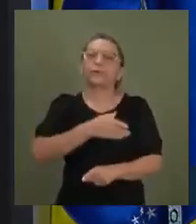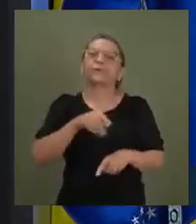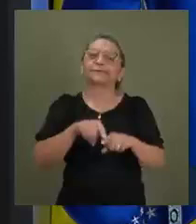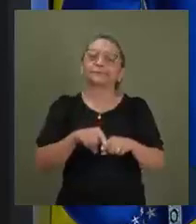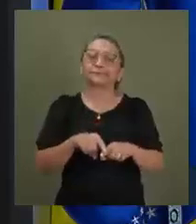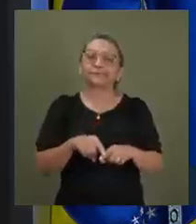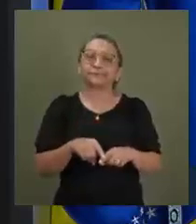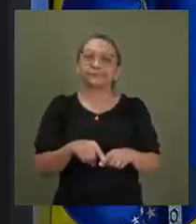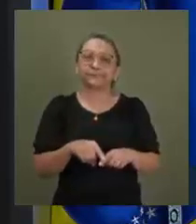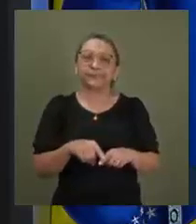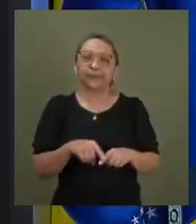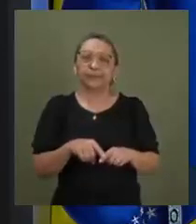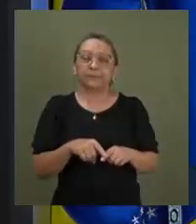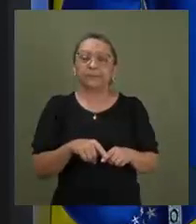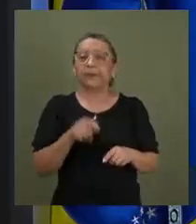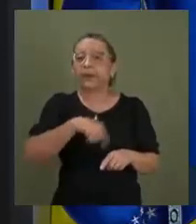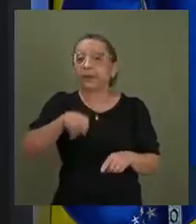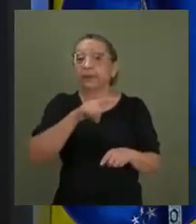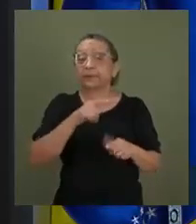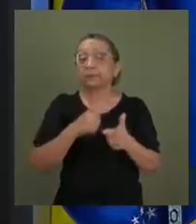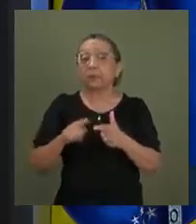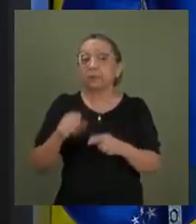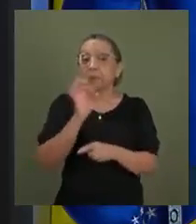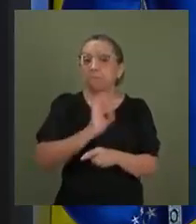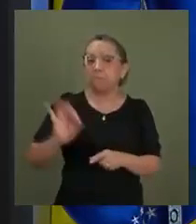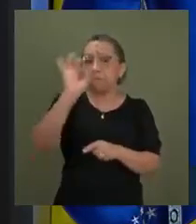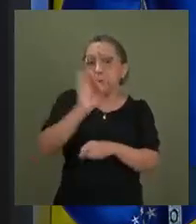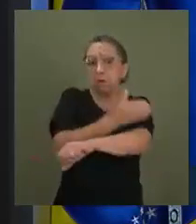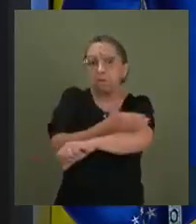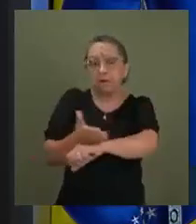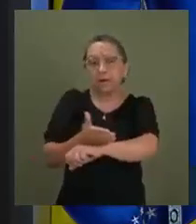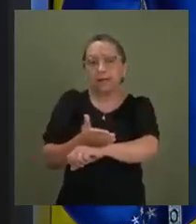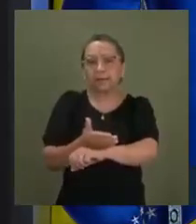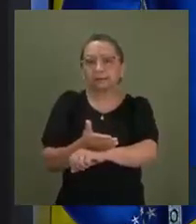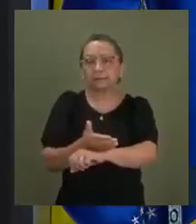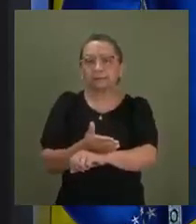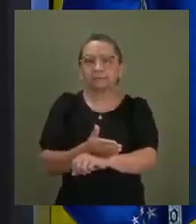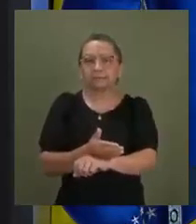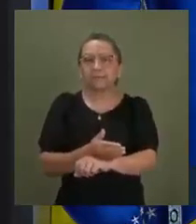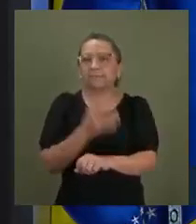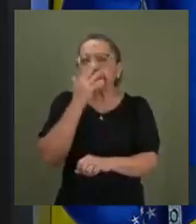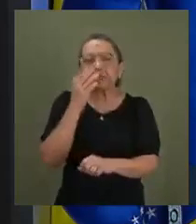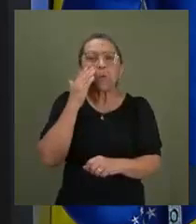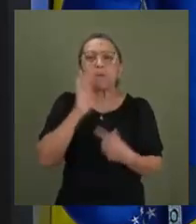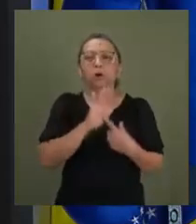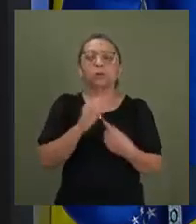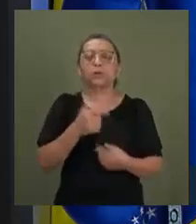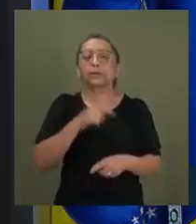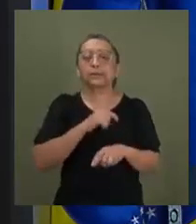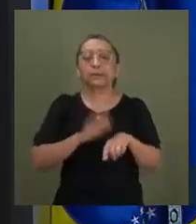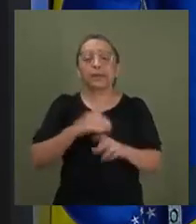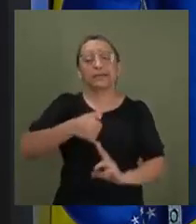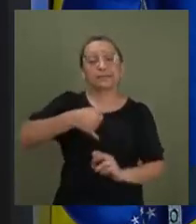necrópsia, essa formação branca, que é um coágulo que não dissolve com quase nada, e as artérias como se